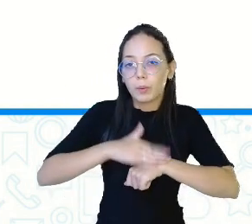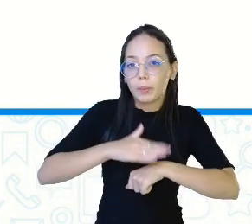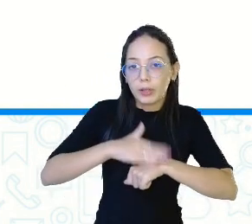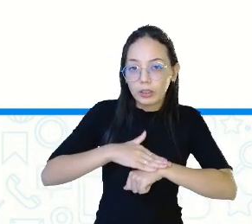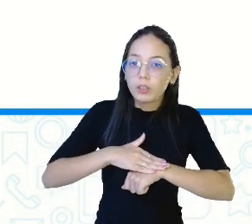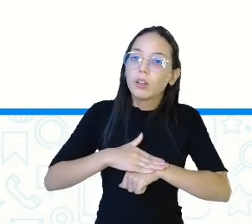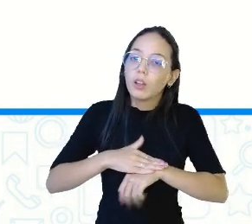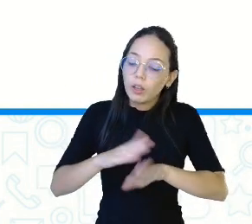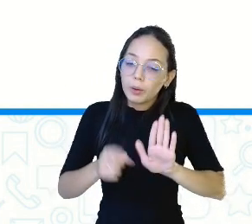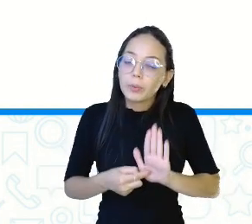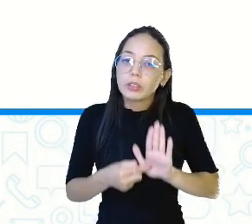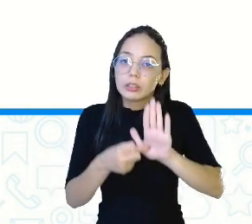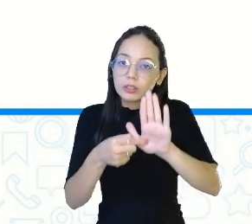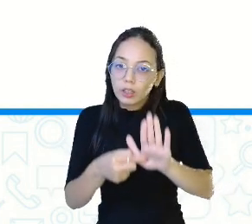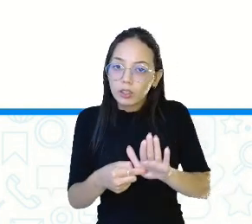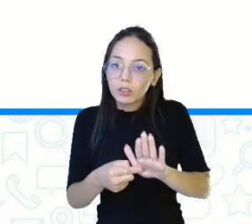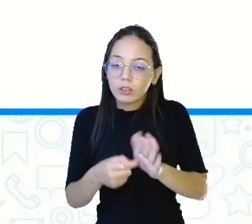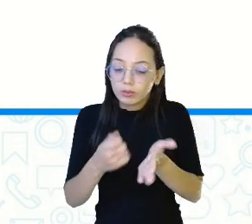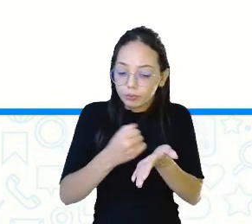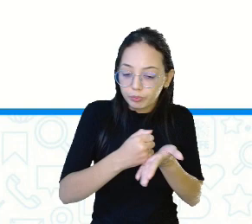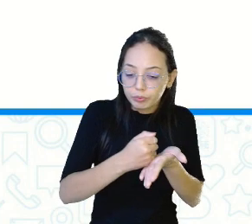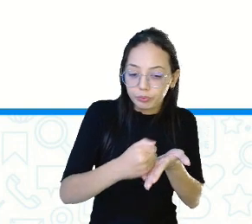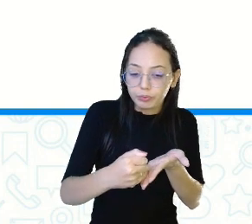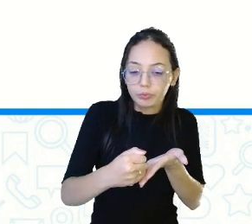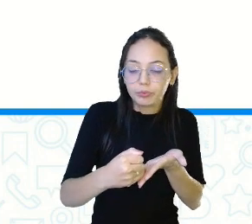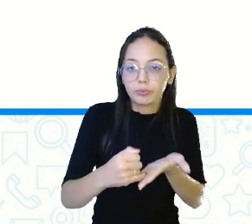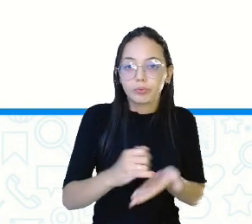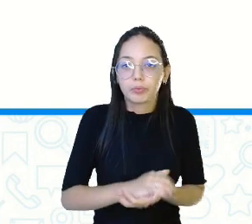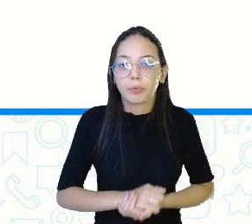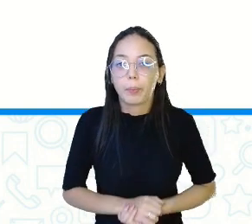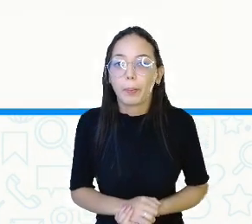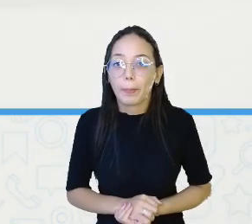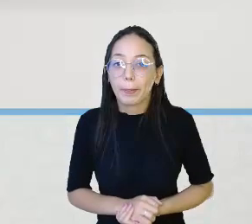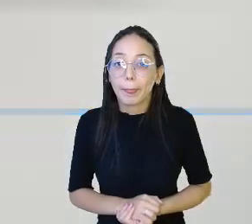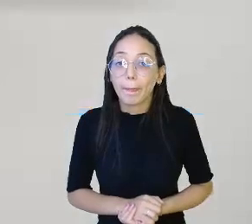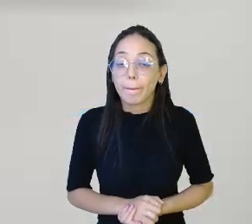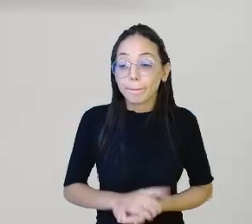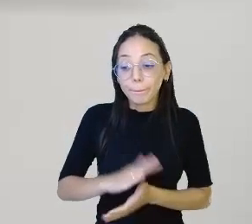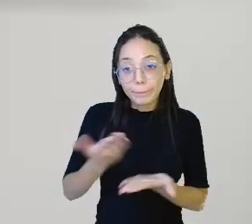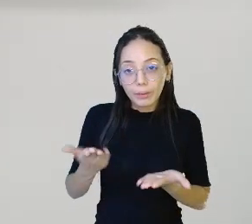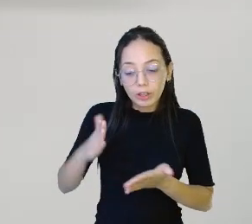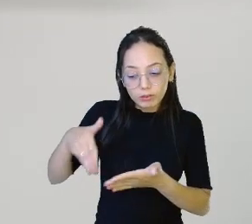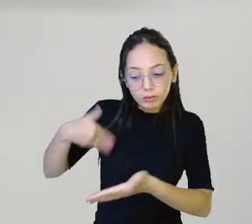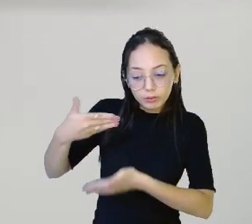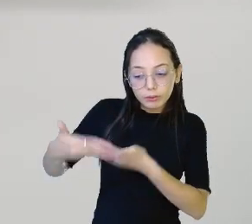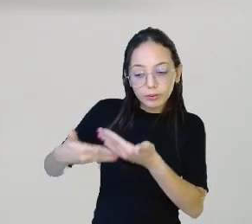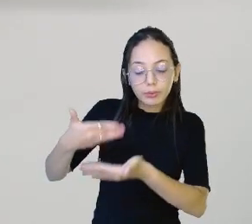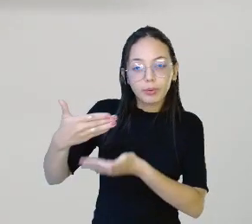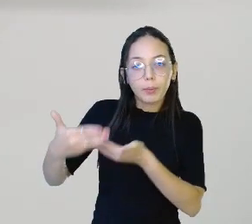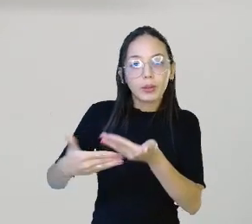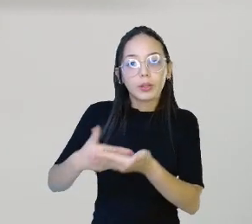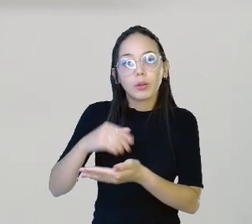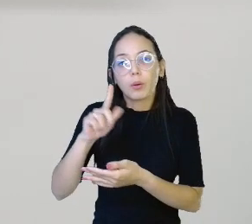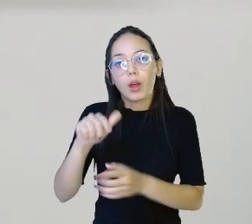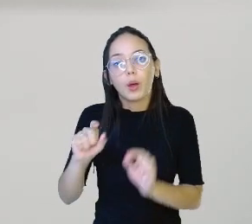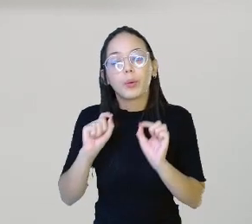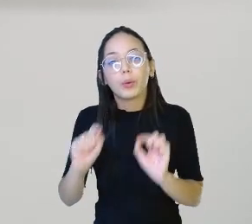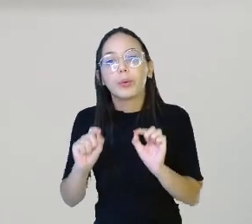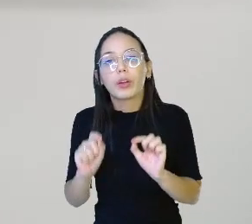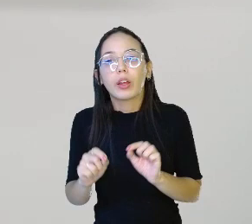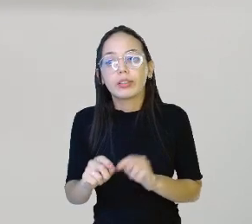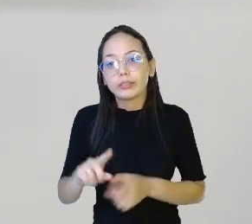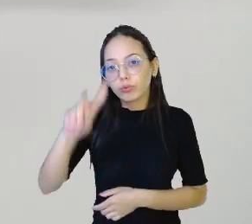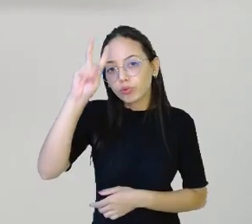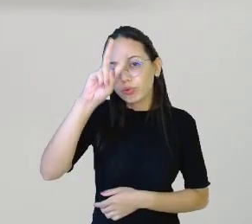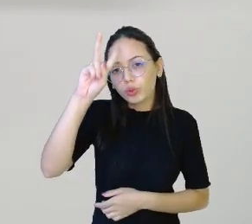situação apresentados na introdução. Então, o desenvolvimento é propriamente a